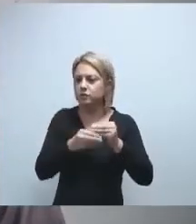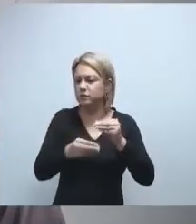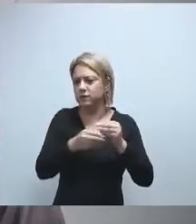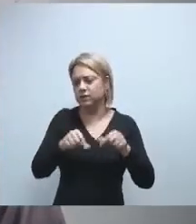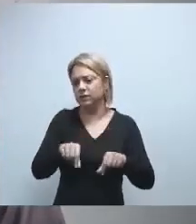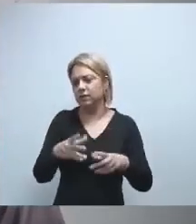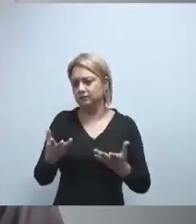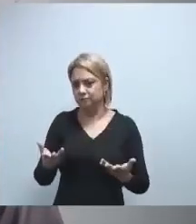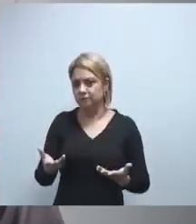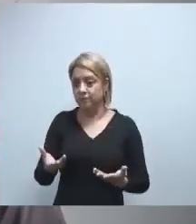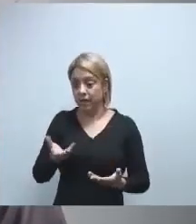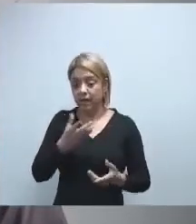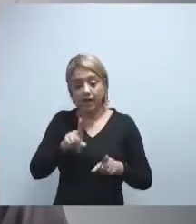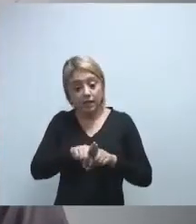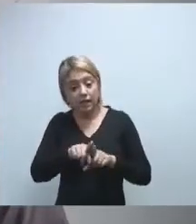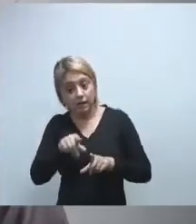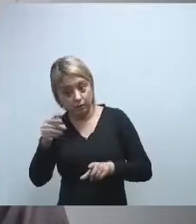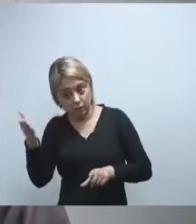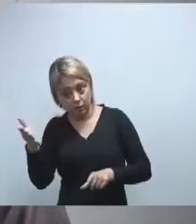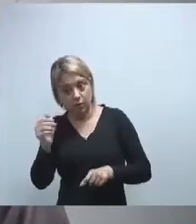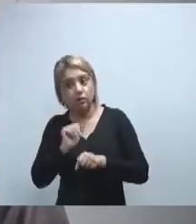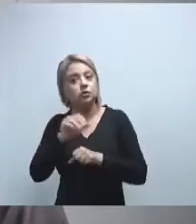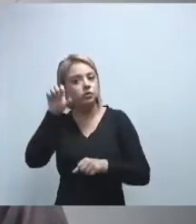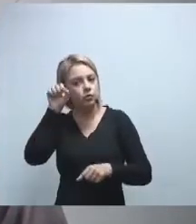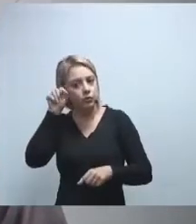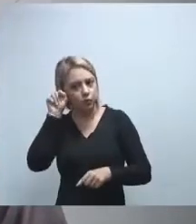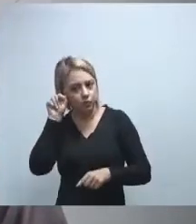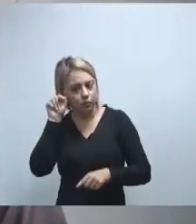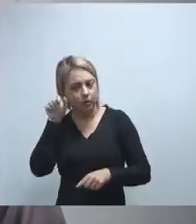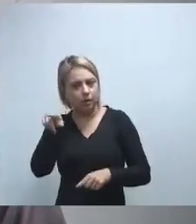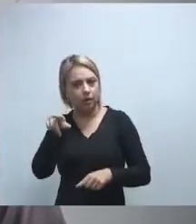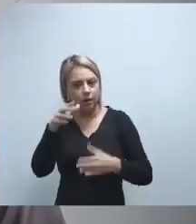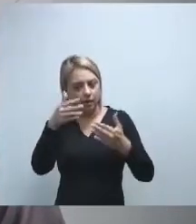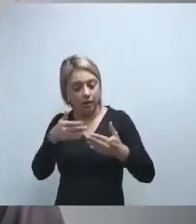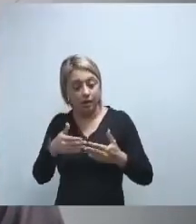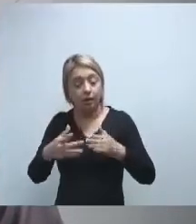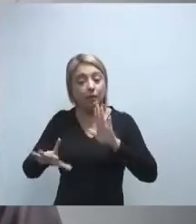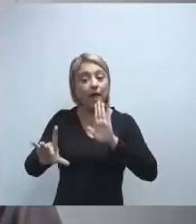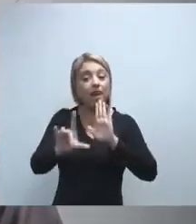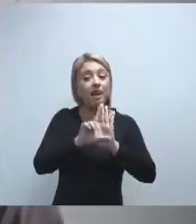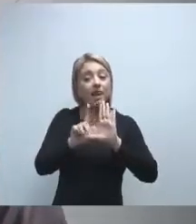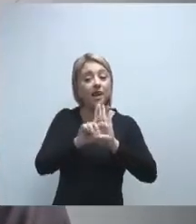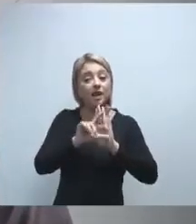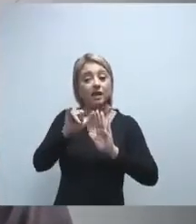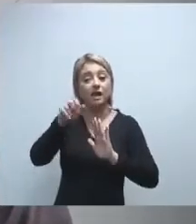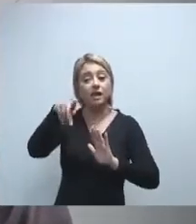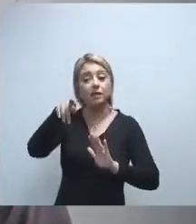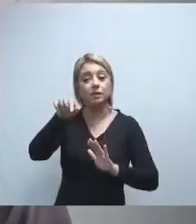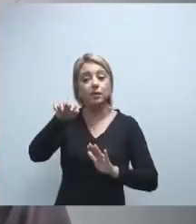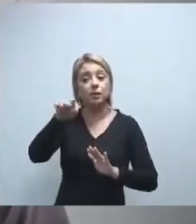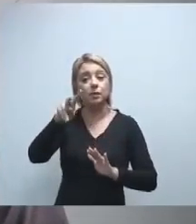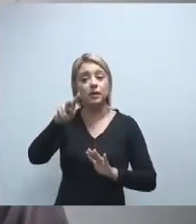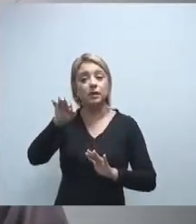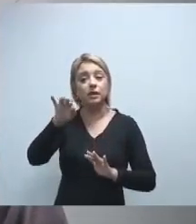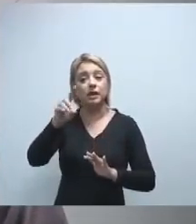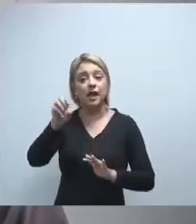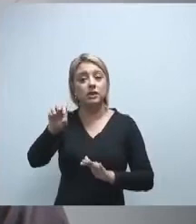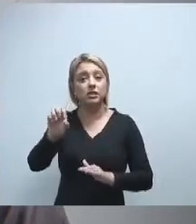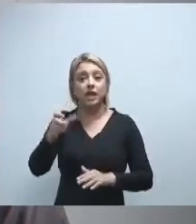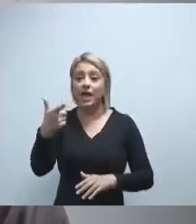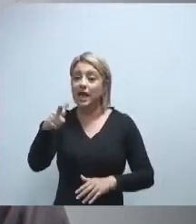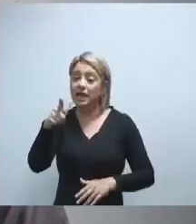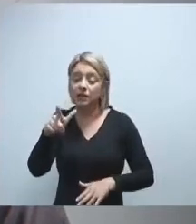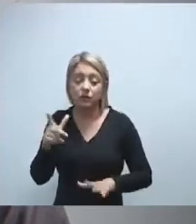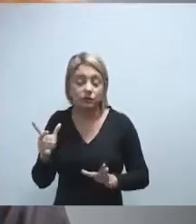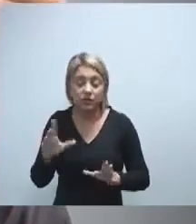e daqui a pouco escuta que eu estou dizendo como a lei de improbidade ela não ela não tem